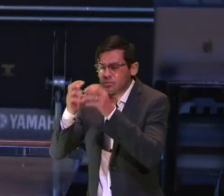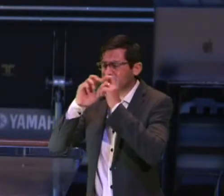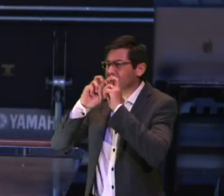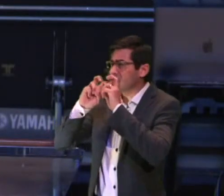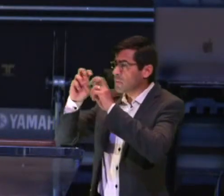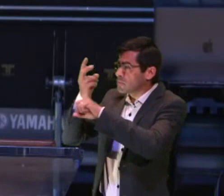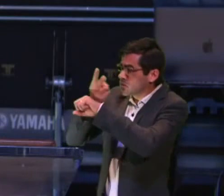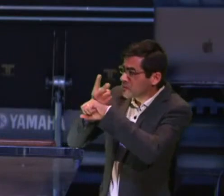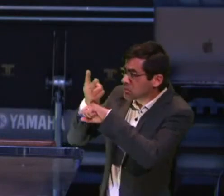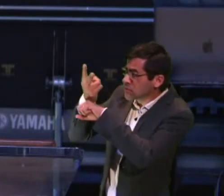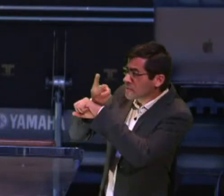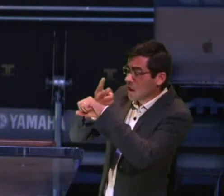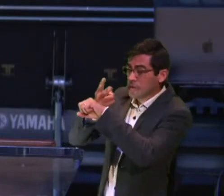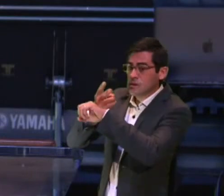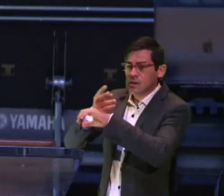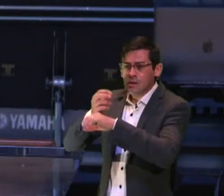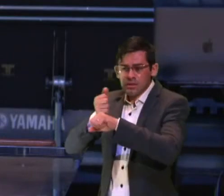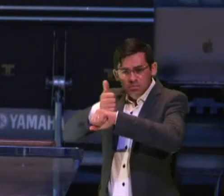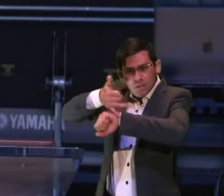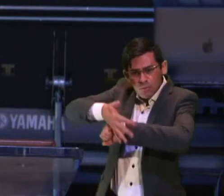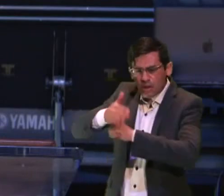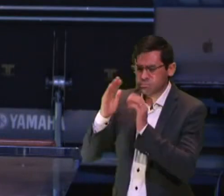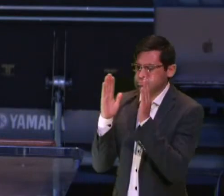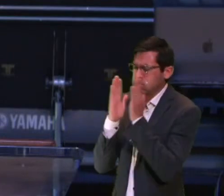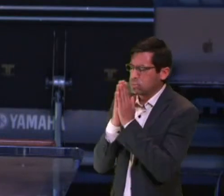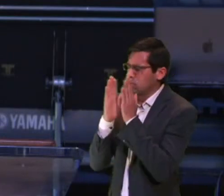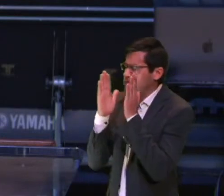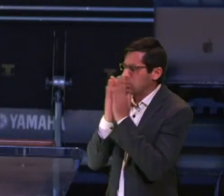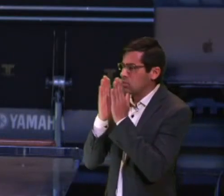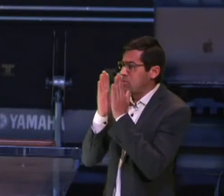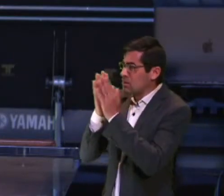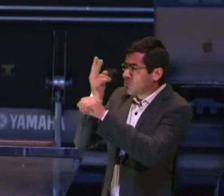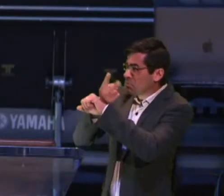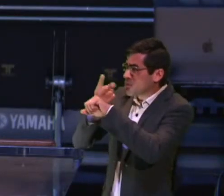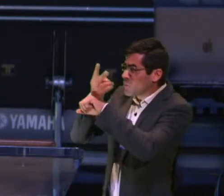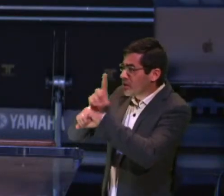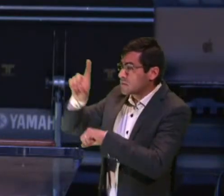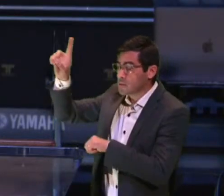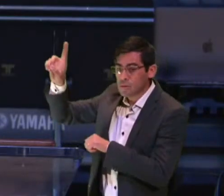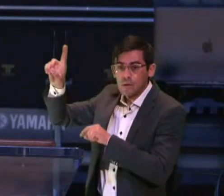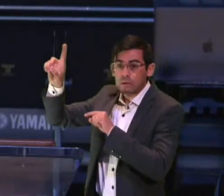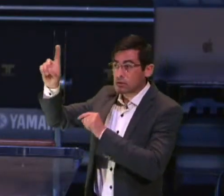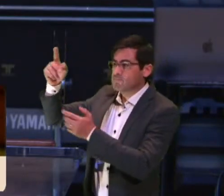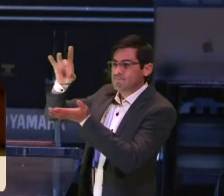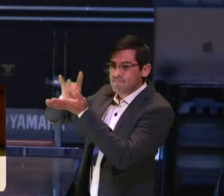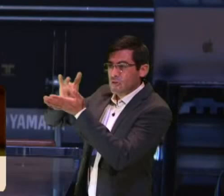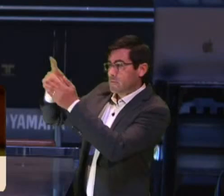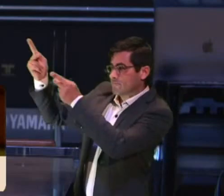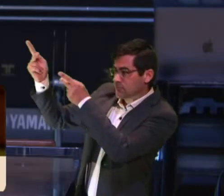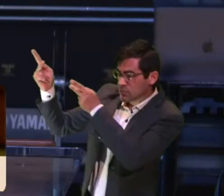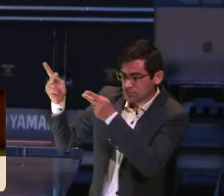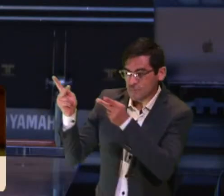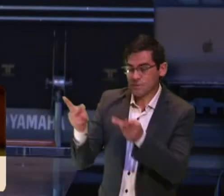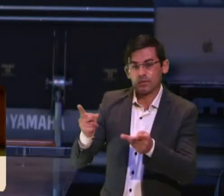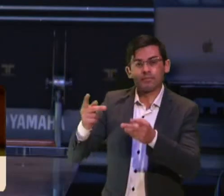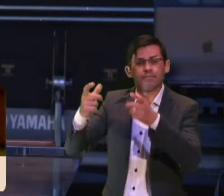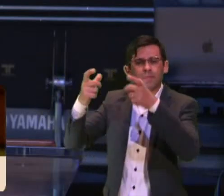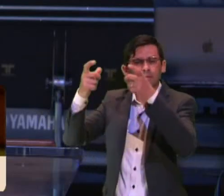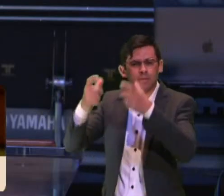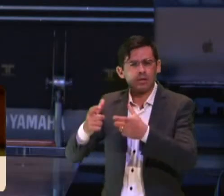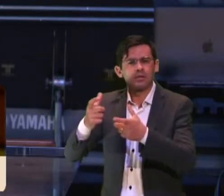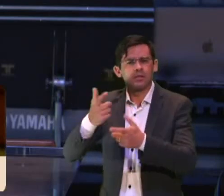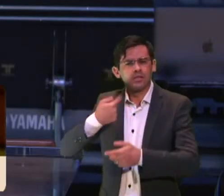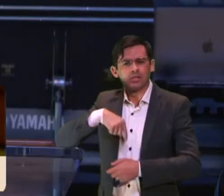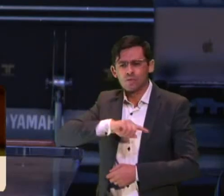clamarmos e buscarmos a madrugada toda a presença de Deus, Ele se manifestava entre nós. E